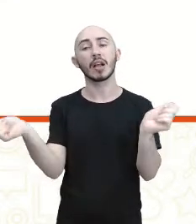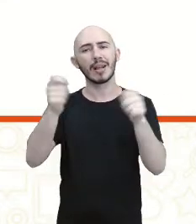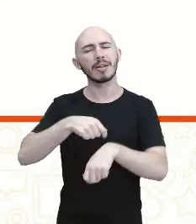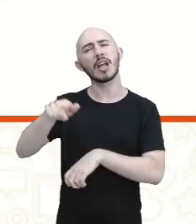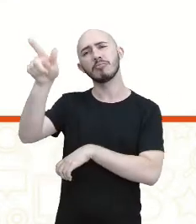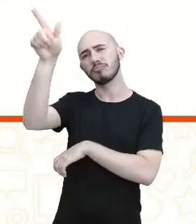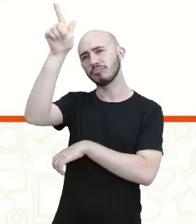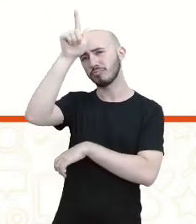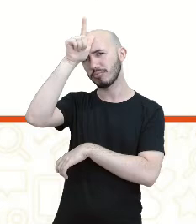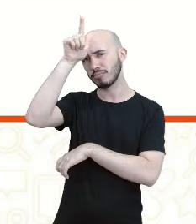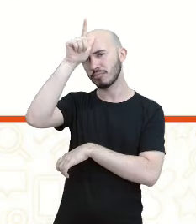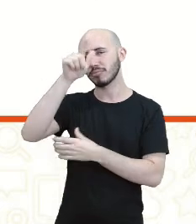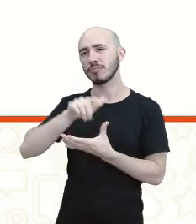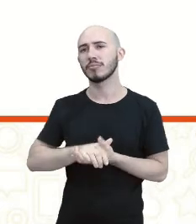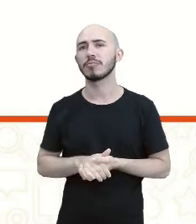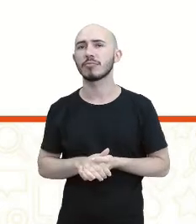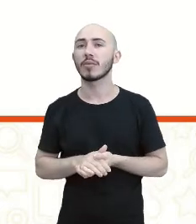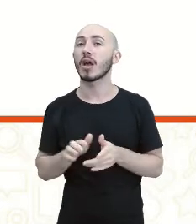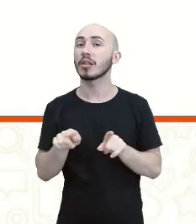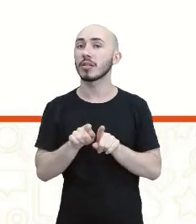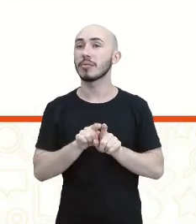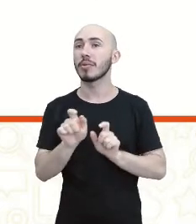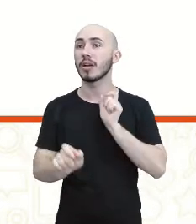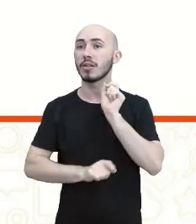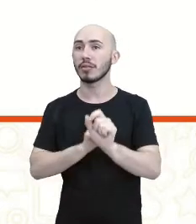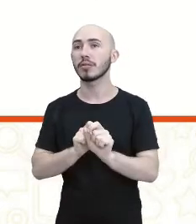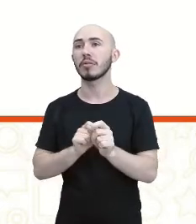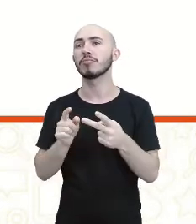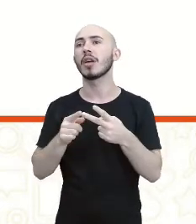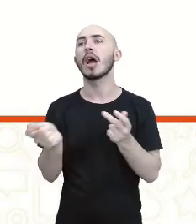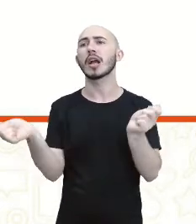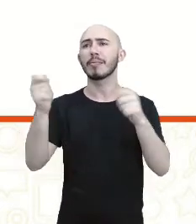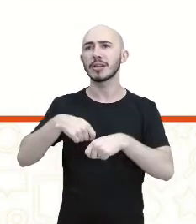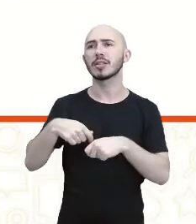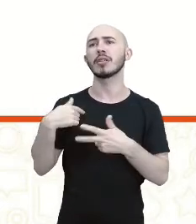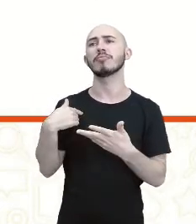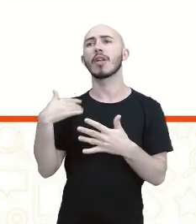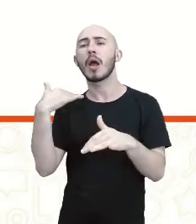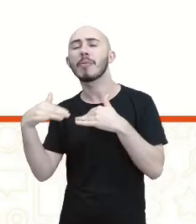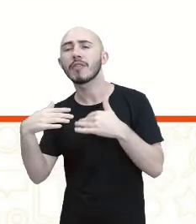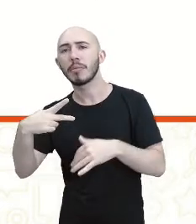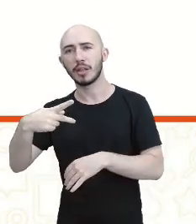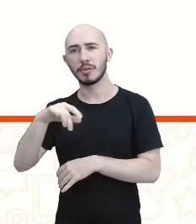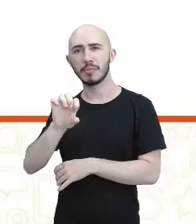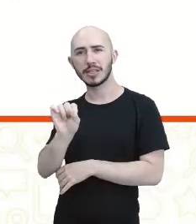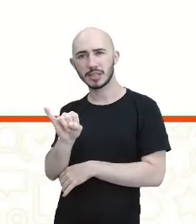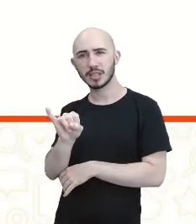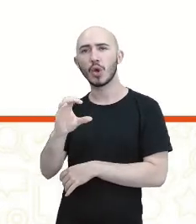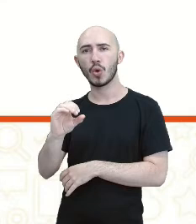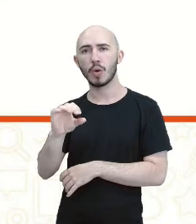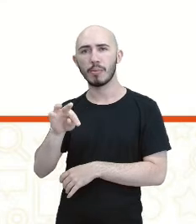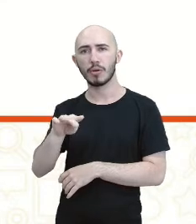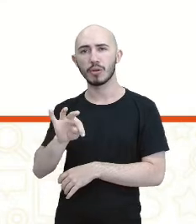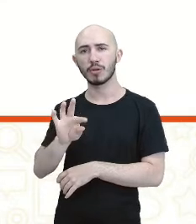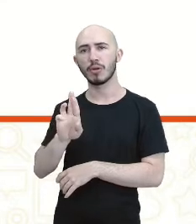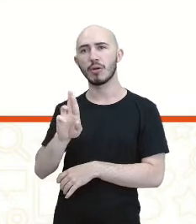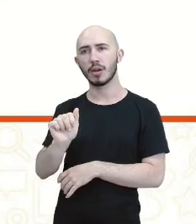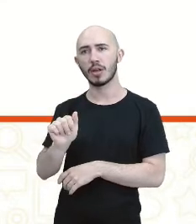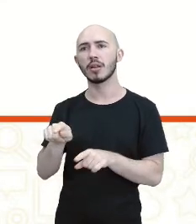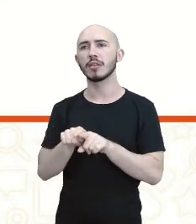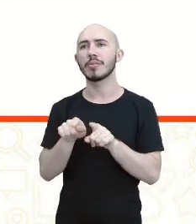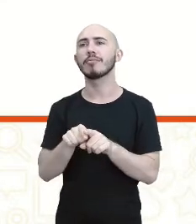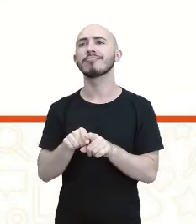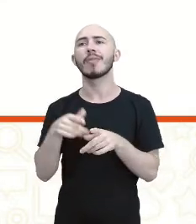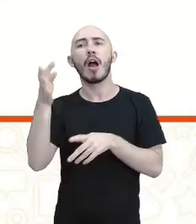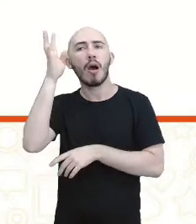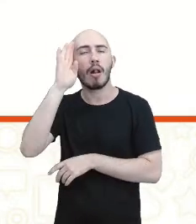essa capacidade de liderança, ou uma capacidade psicomotora, ou o pensamento criativo produtivo,